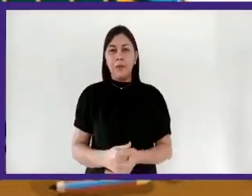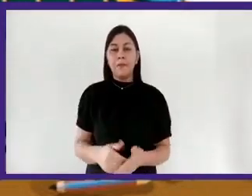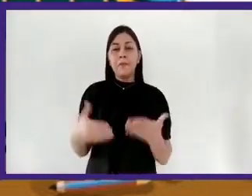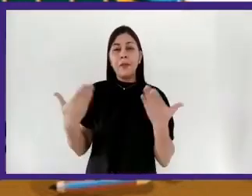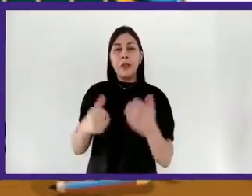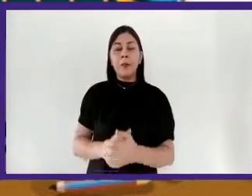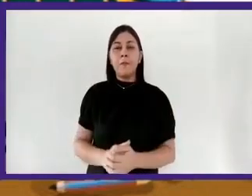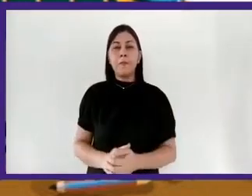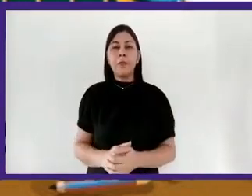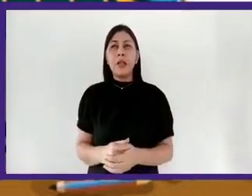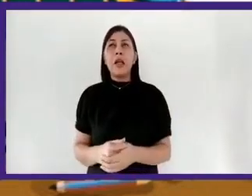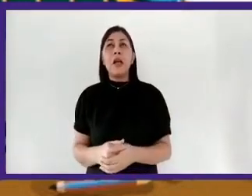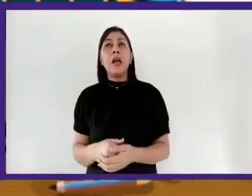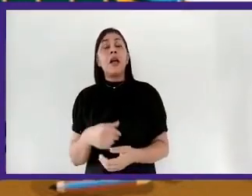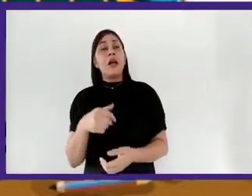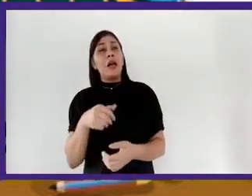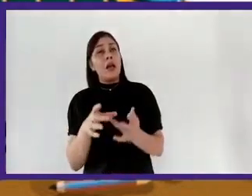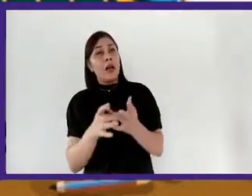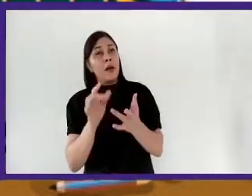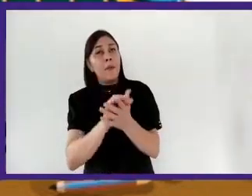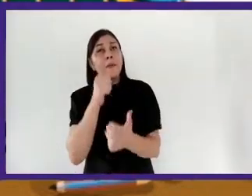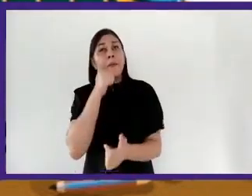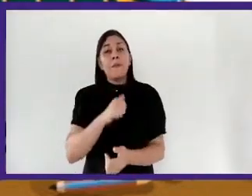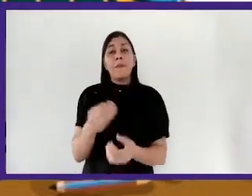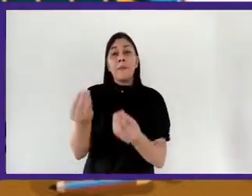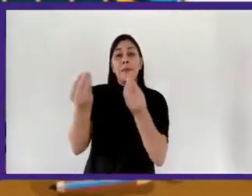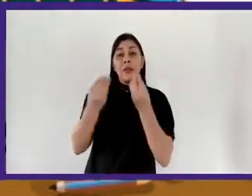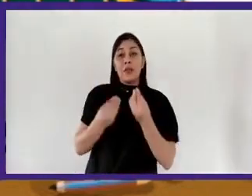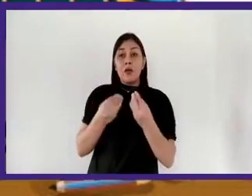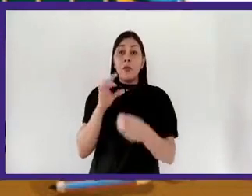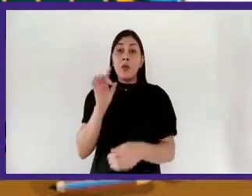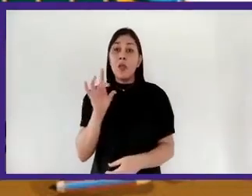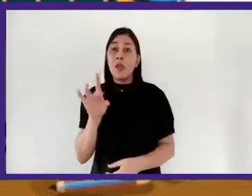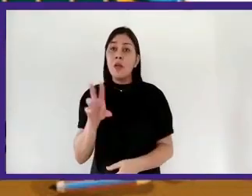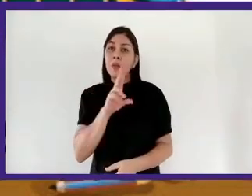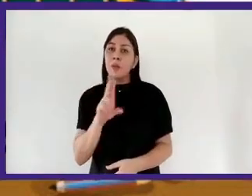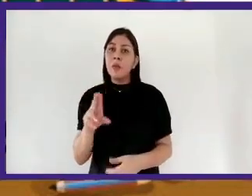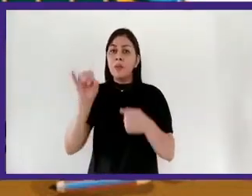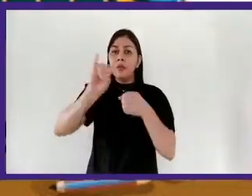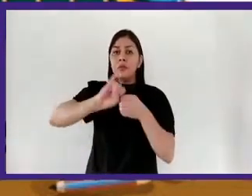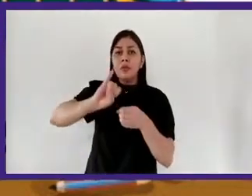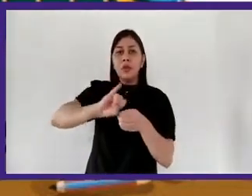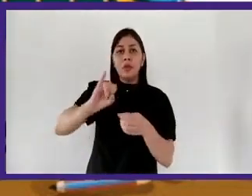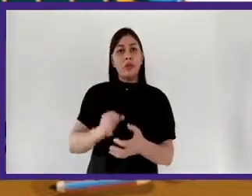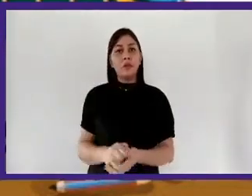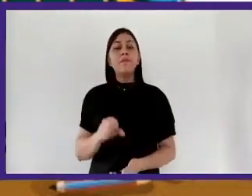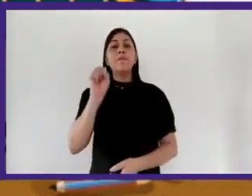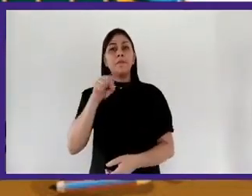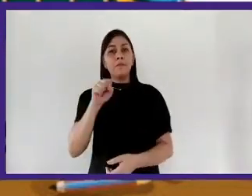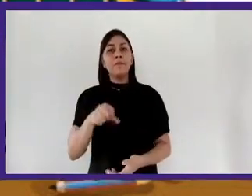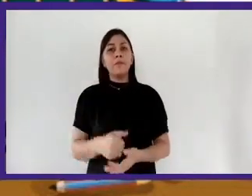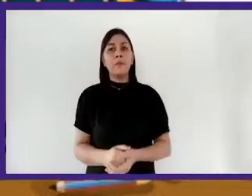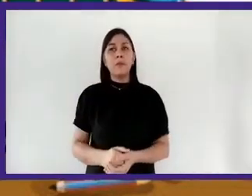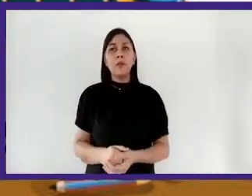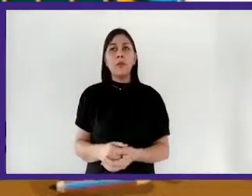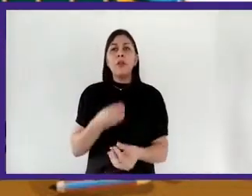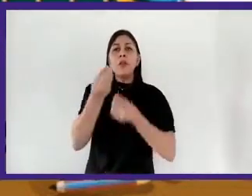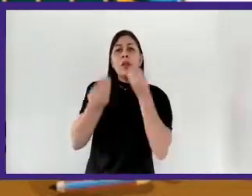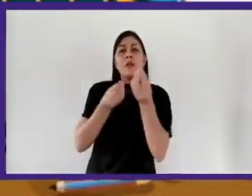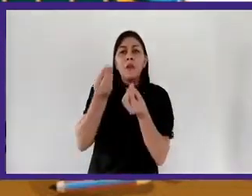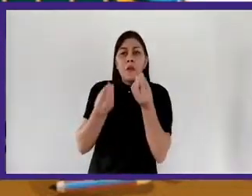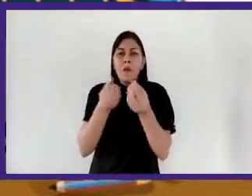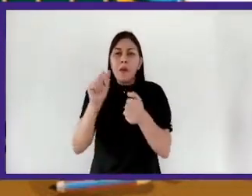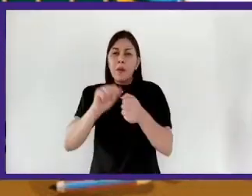ela fez? Ela me disse apenas o nome dos ingredientes. Isso mesmo. E o modo